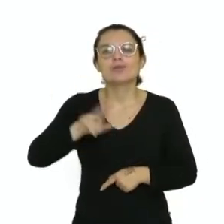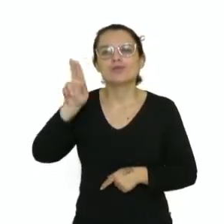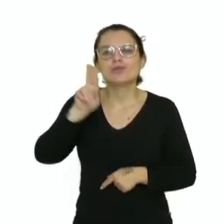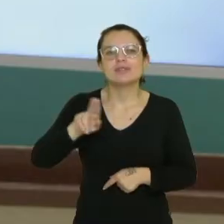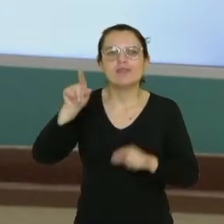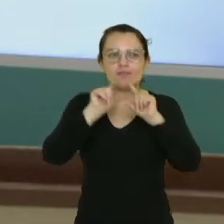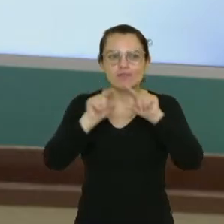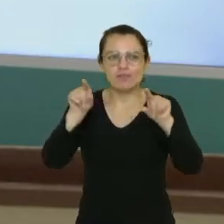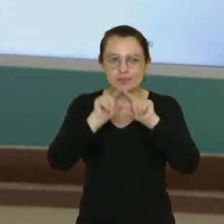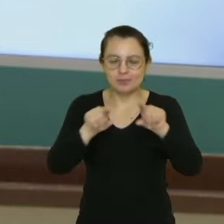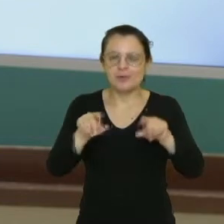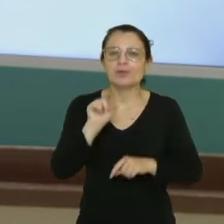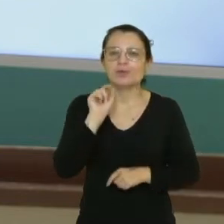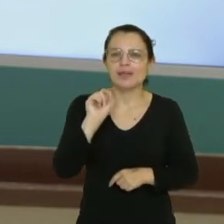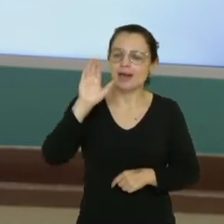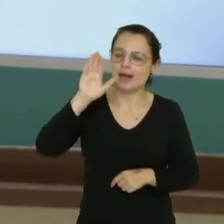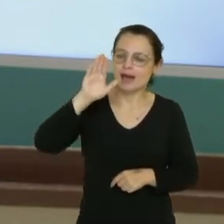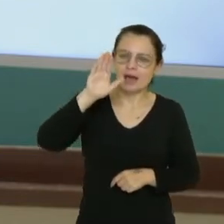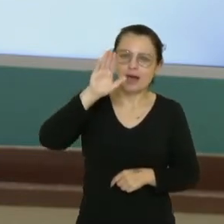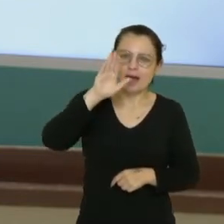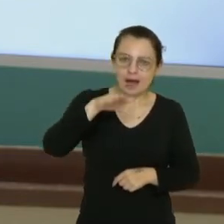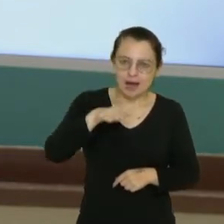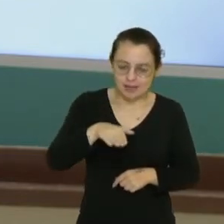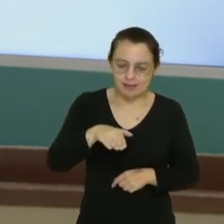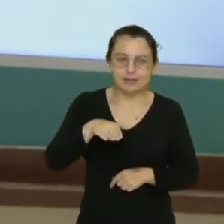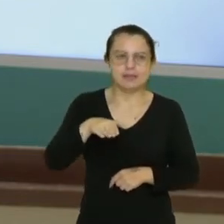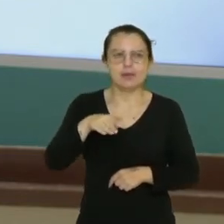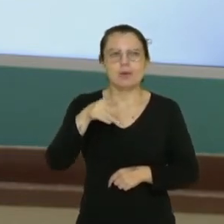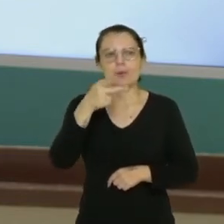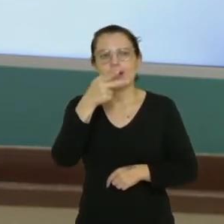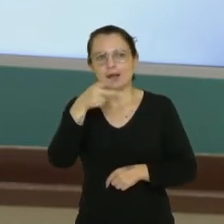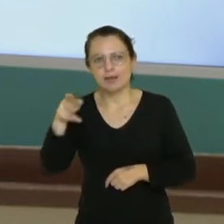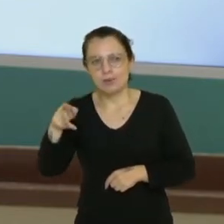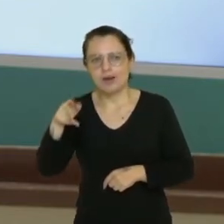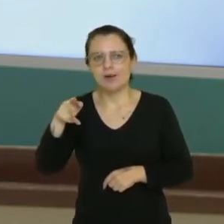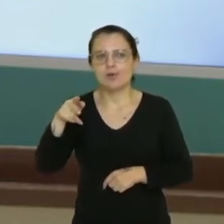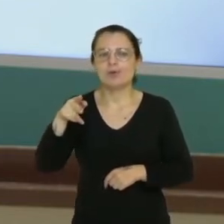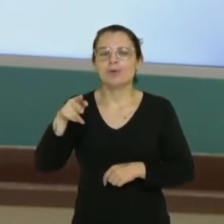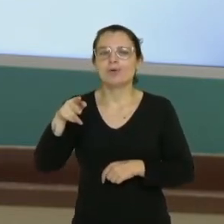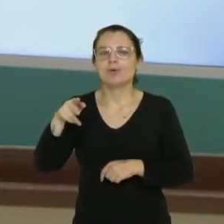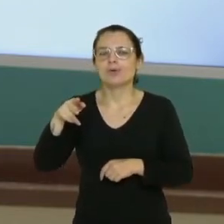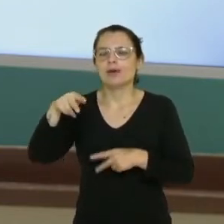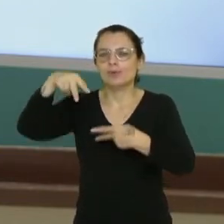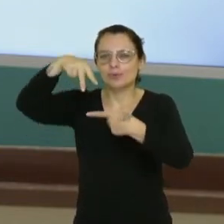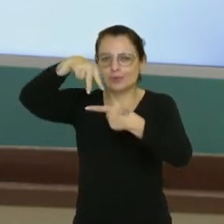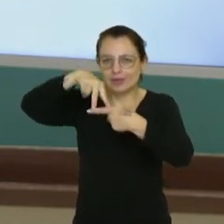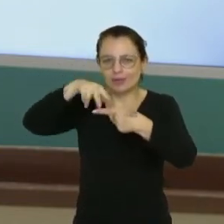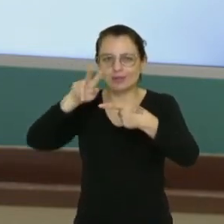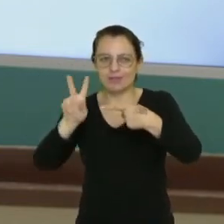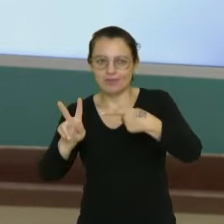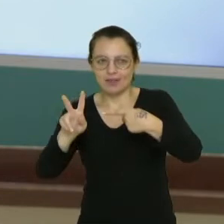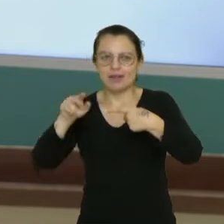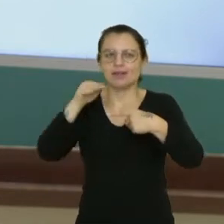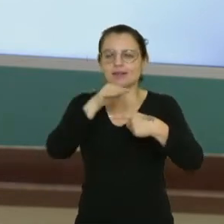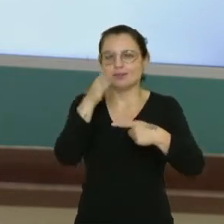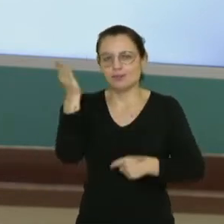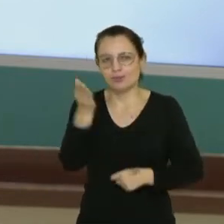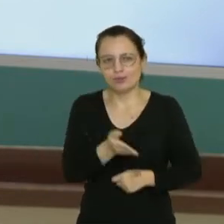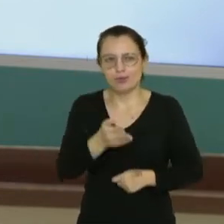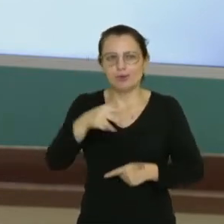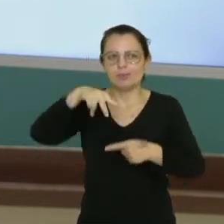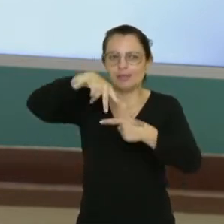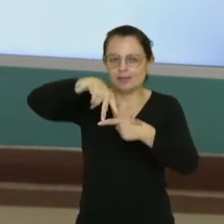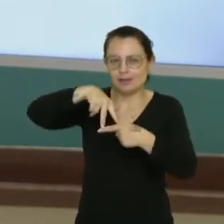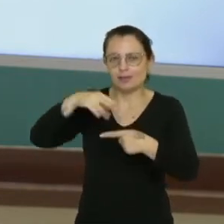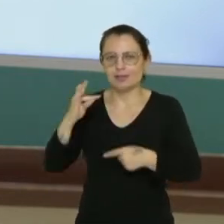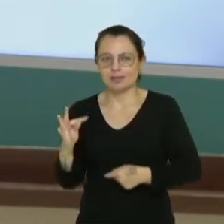a aceleração é igual à variação da velocidade em função do tempo ou seja a igual Delta ver